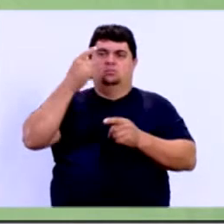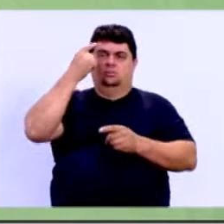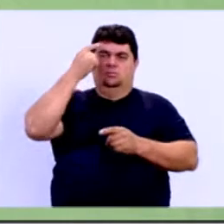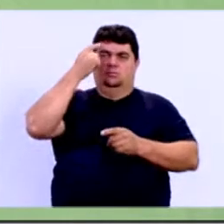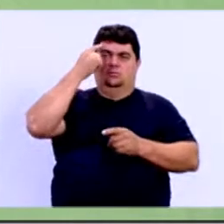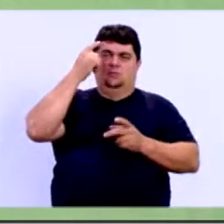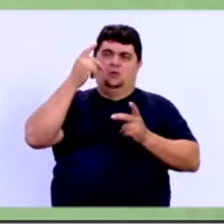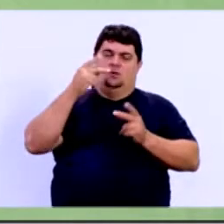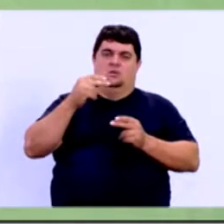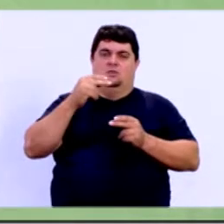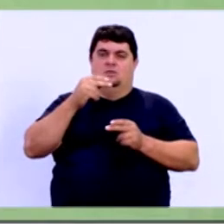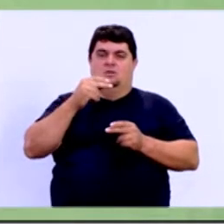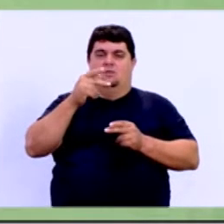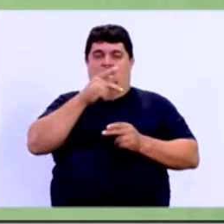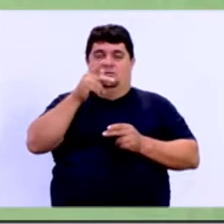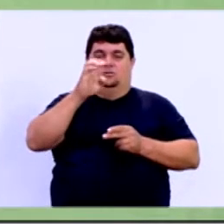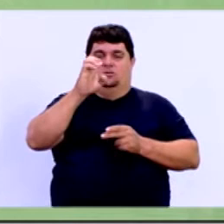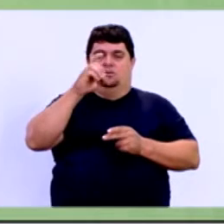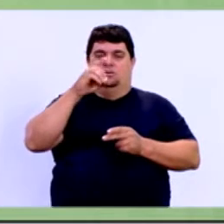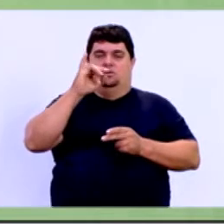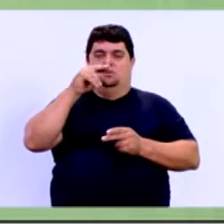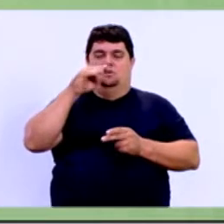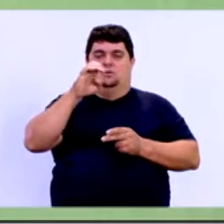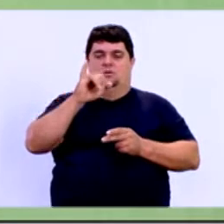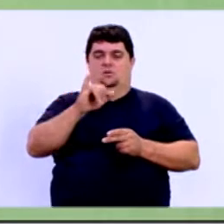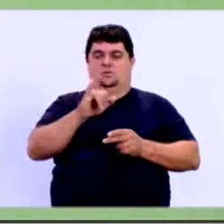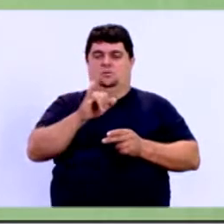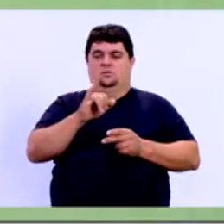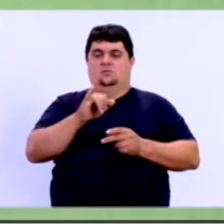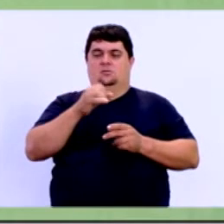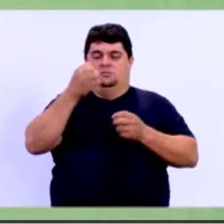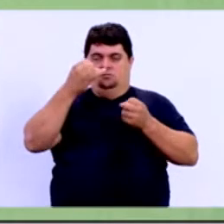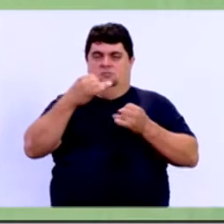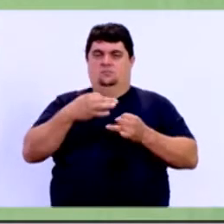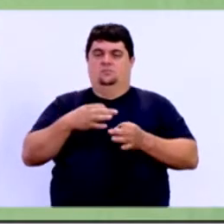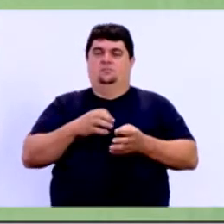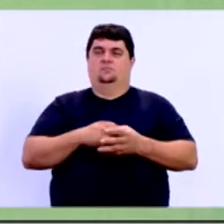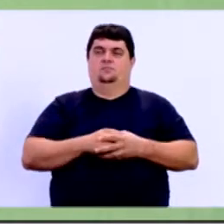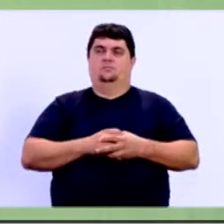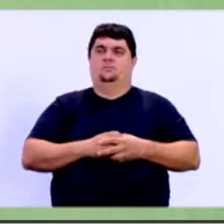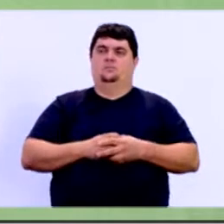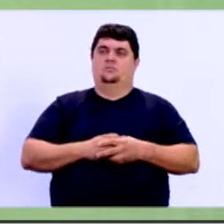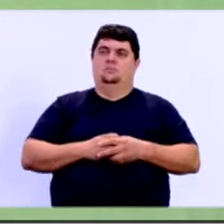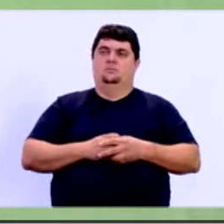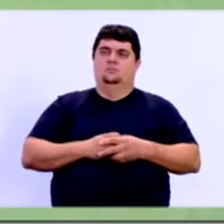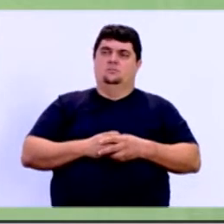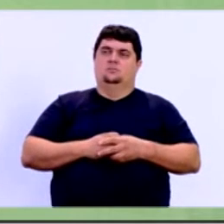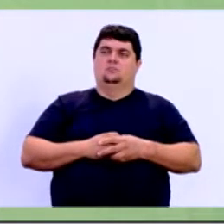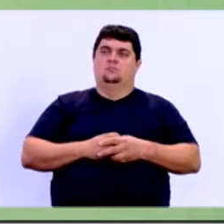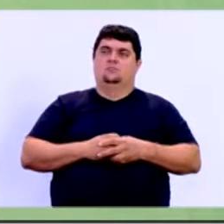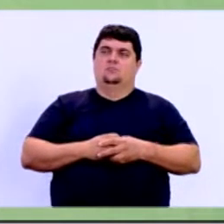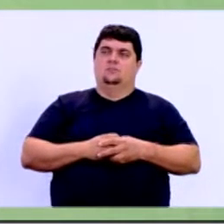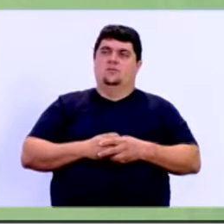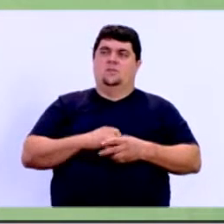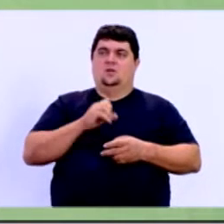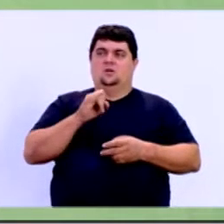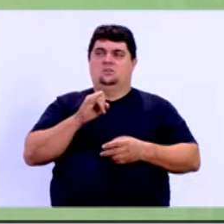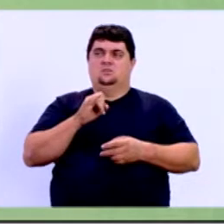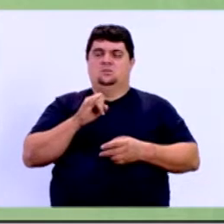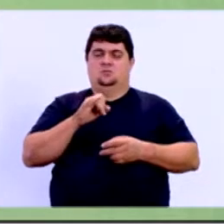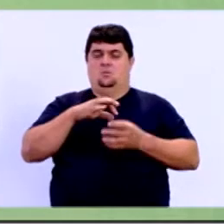caro professor Ednei comentou na sua entrevista, né? Então, mesmo que seja por um